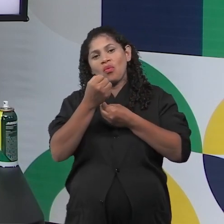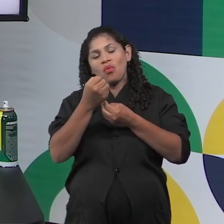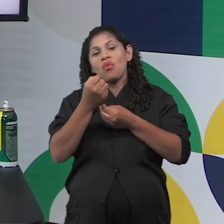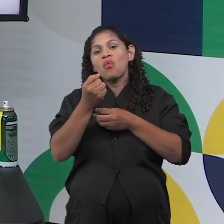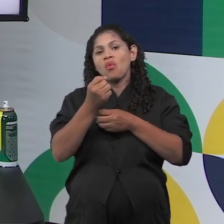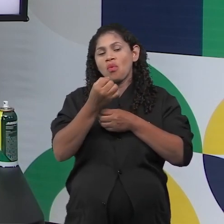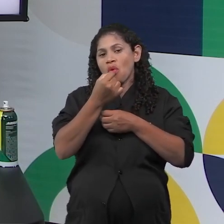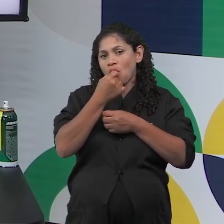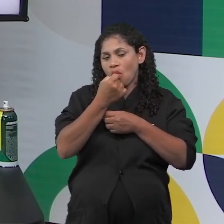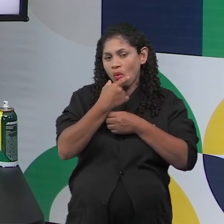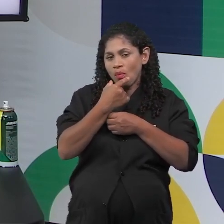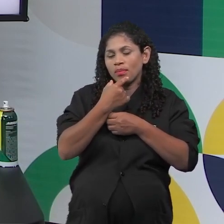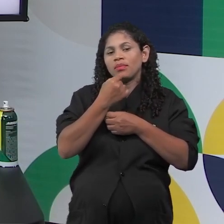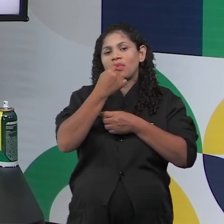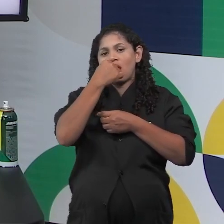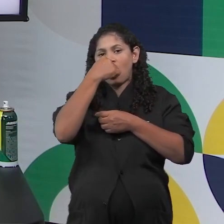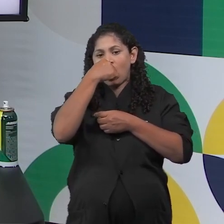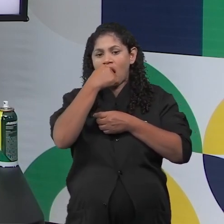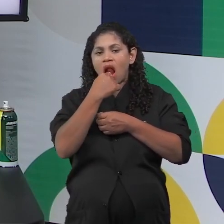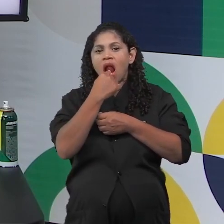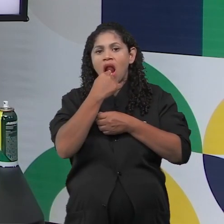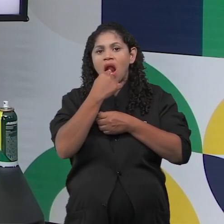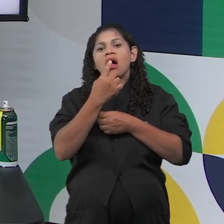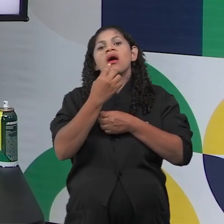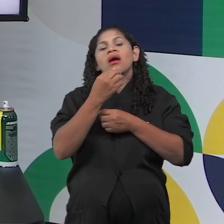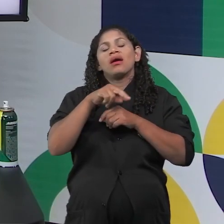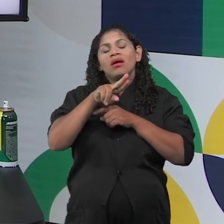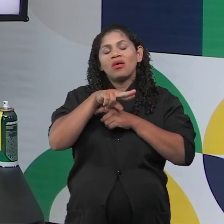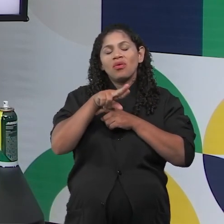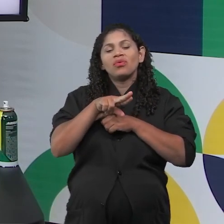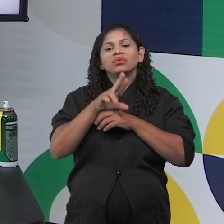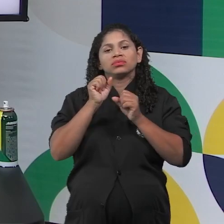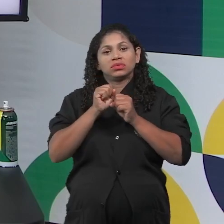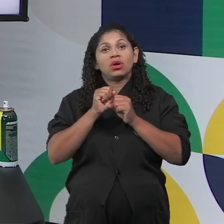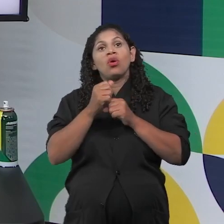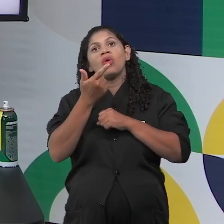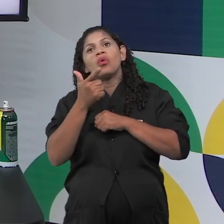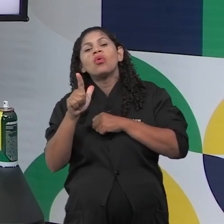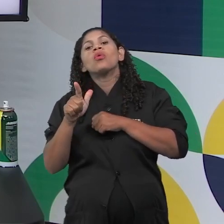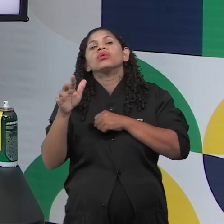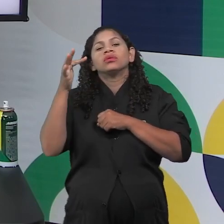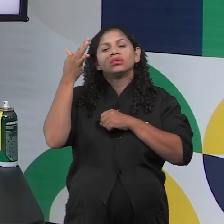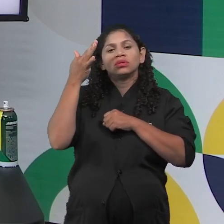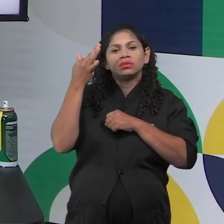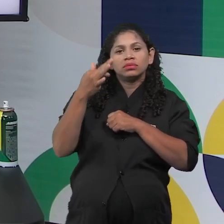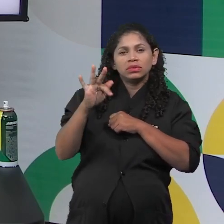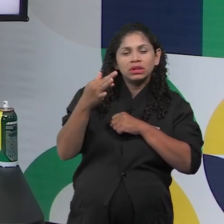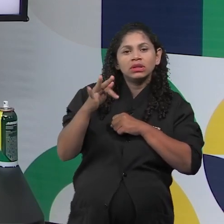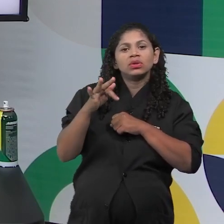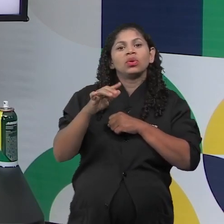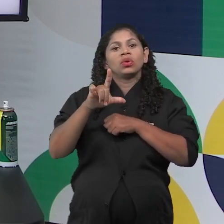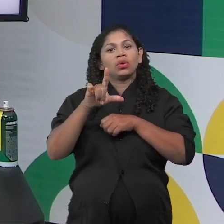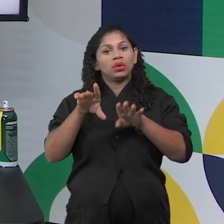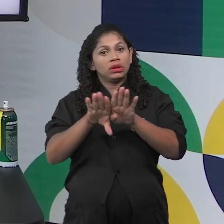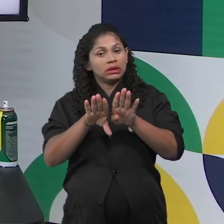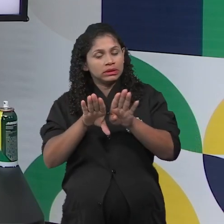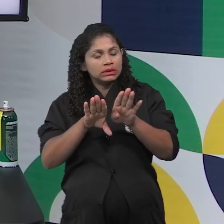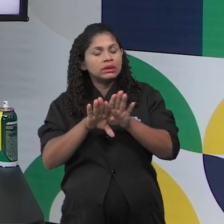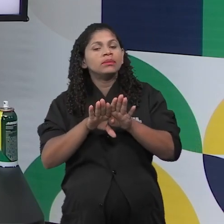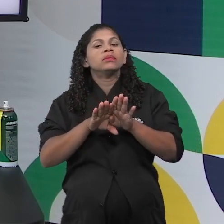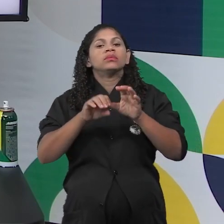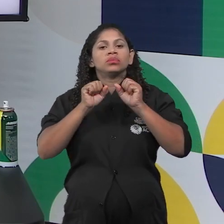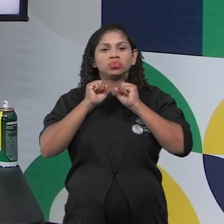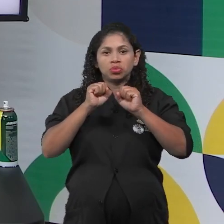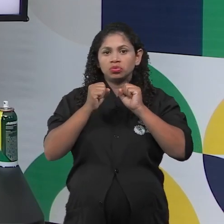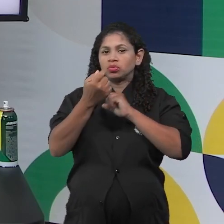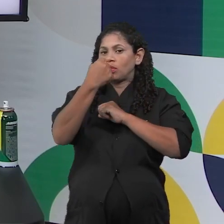já começa a fazer o seu efeito. Um outro exemplo ali, medicamentos para dor, né? Como o Taragesic, o Deocil. Então, logo que a gente coloca